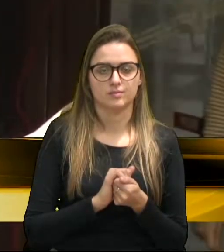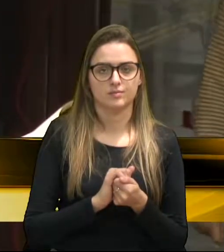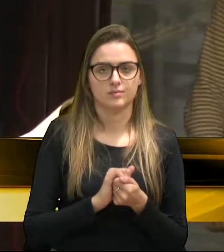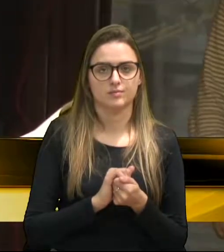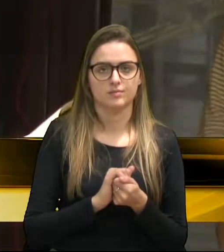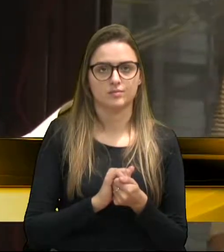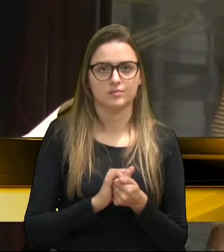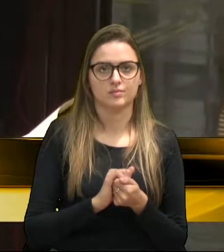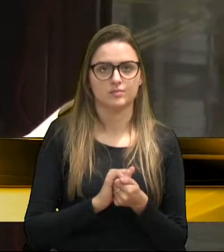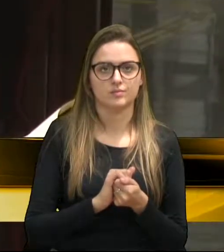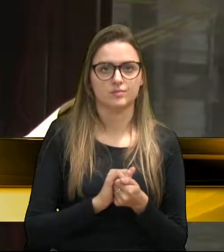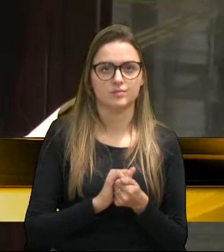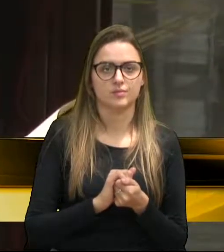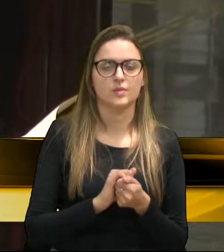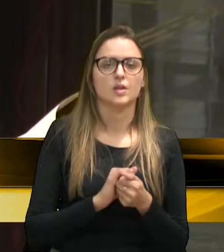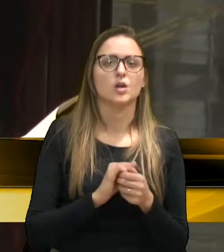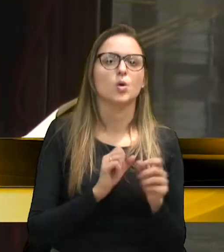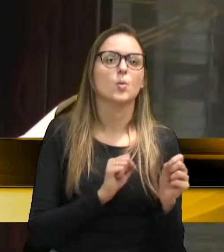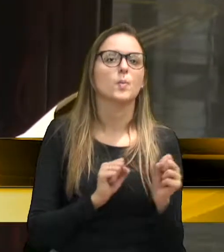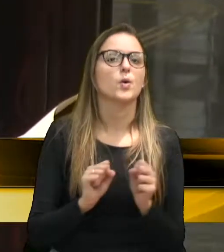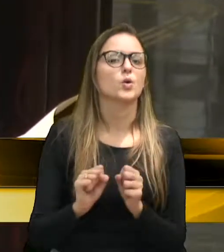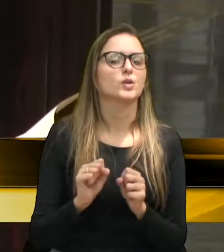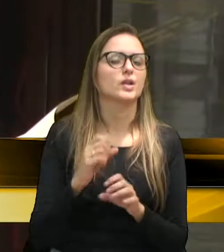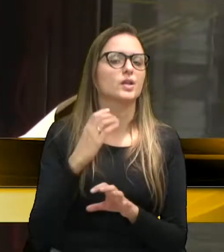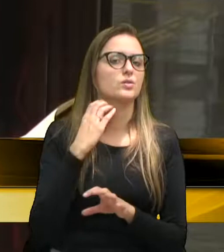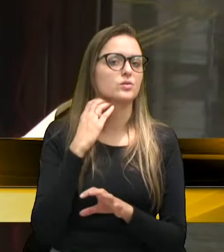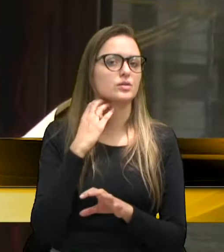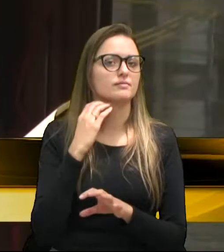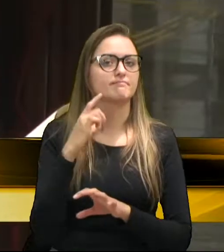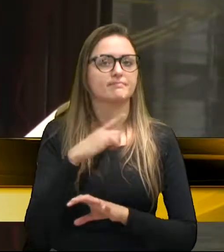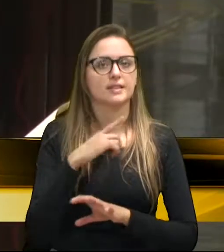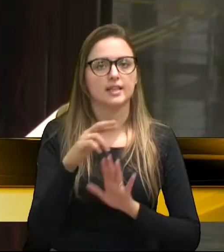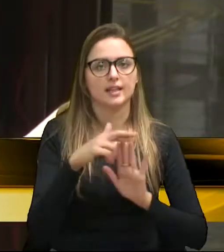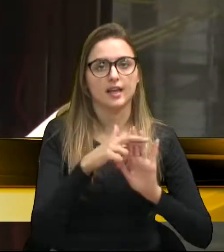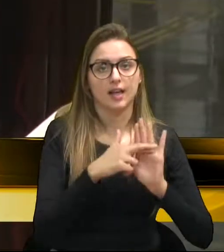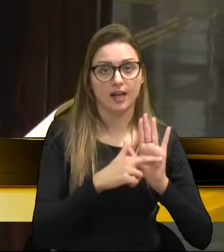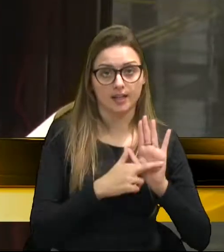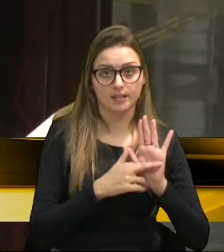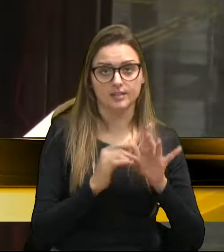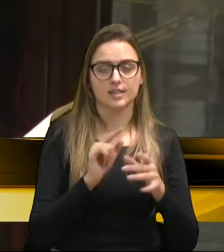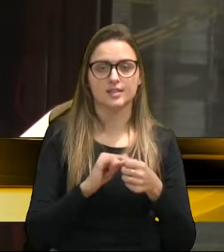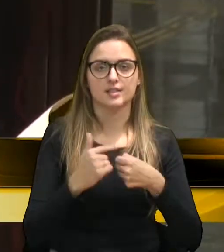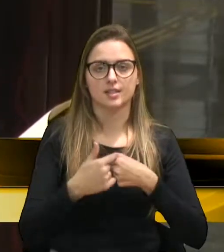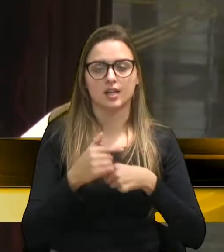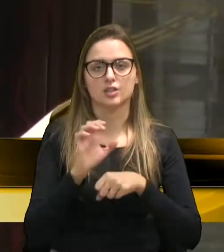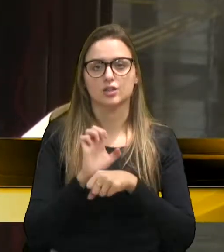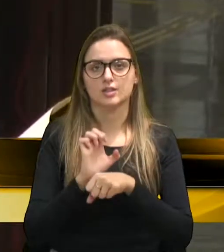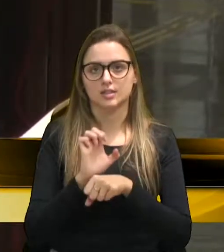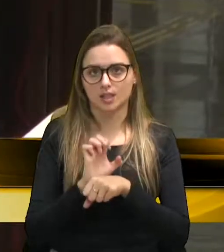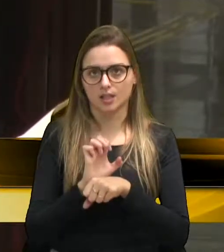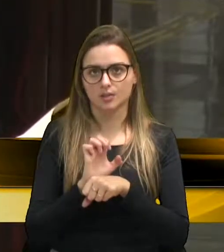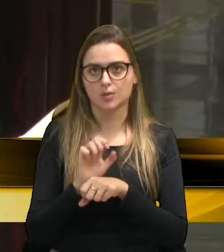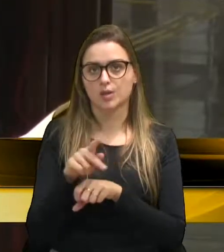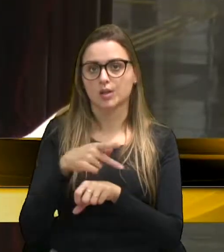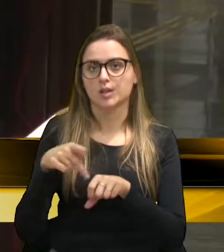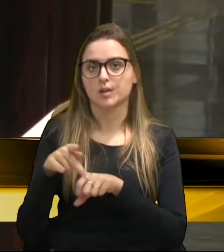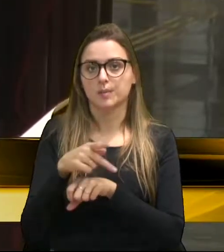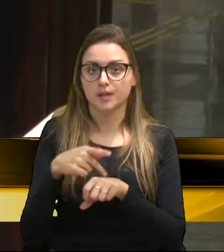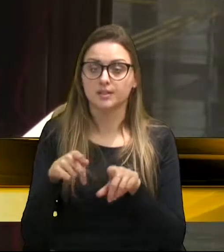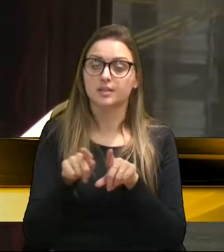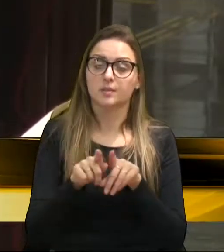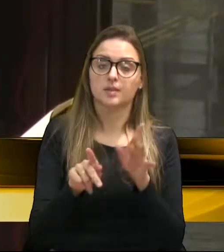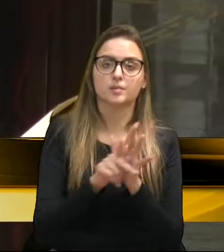o poder legiferante do vereador é limitado às normas constitucionais, federal e estadual, além da própria lei orgânica. Assim,